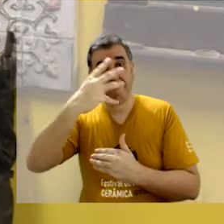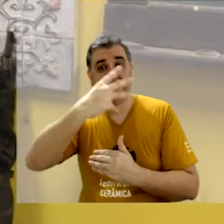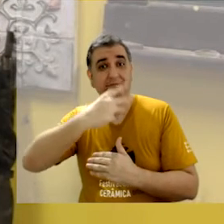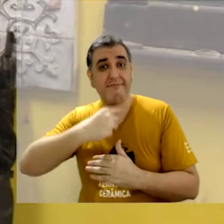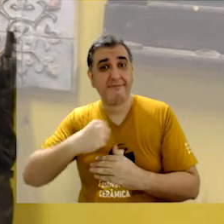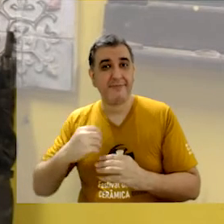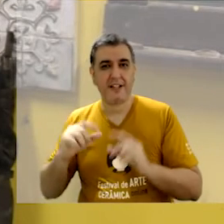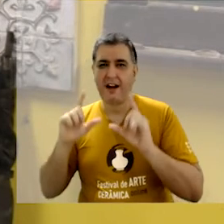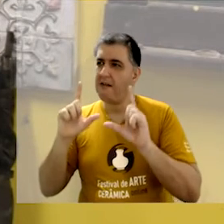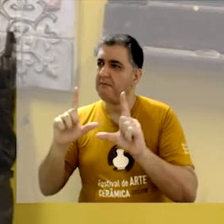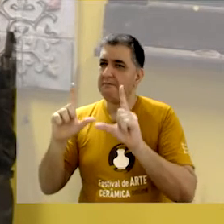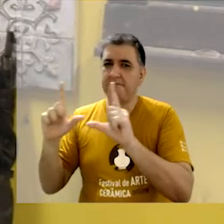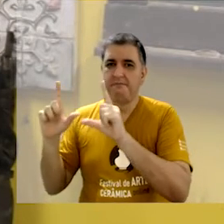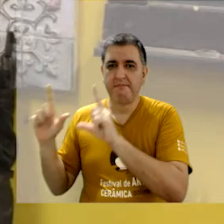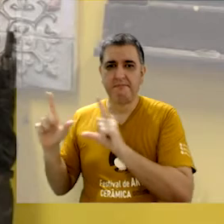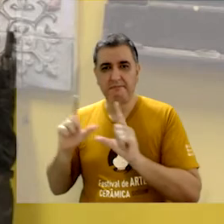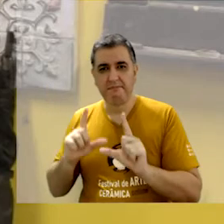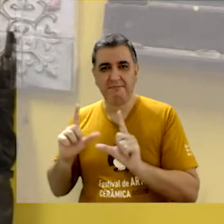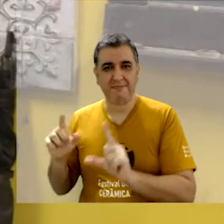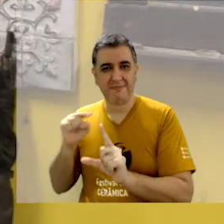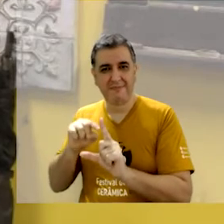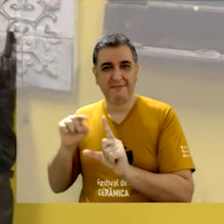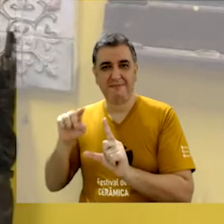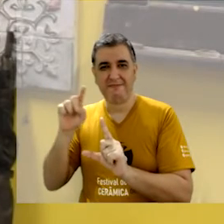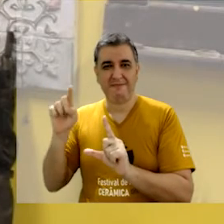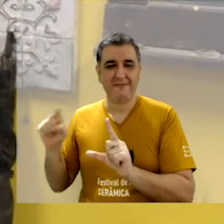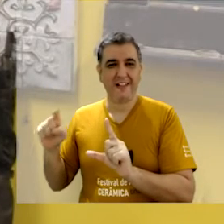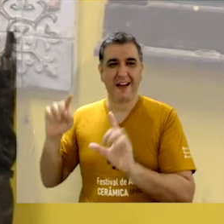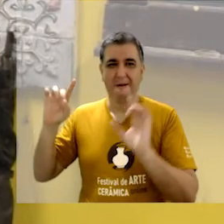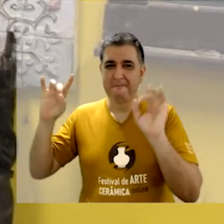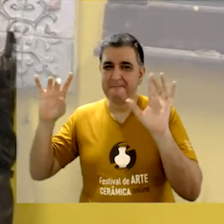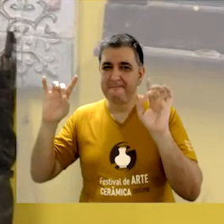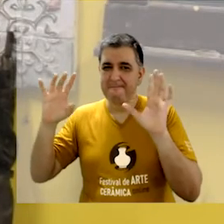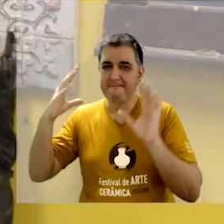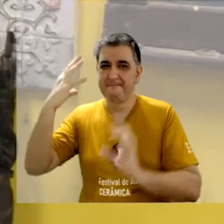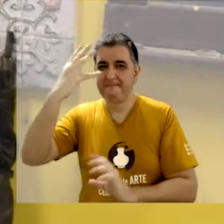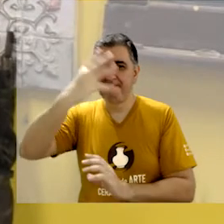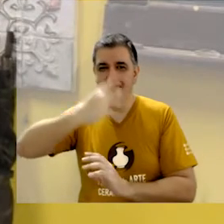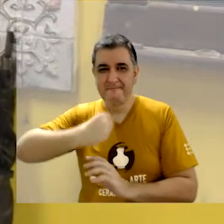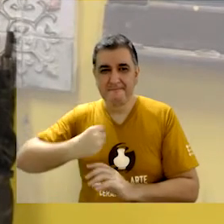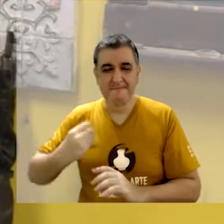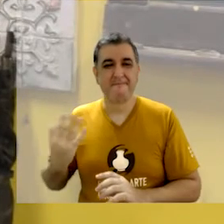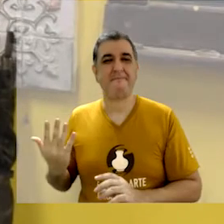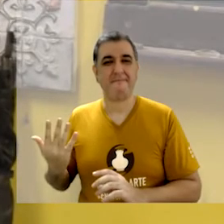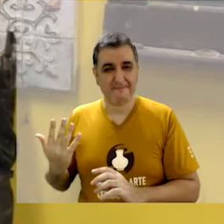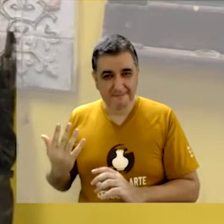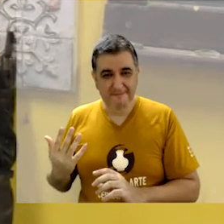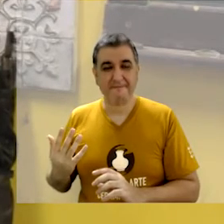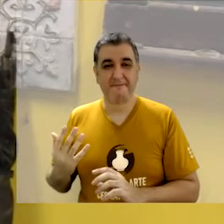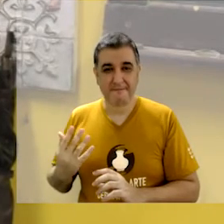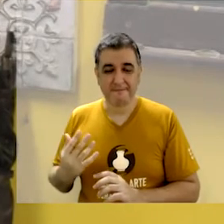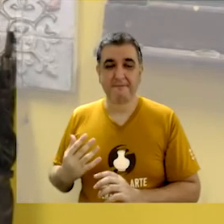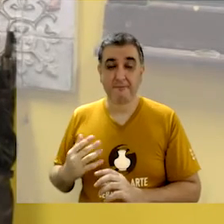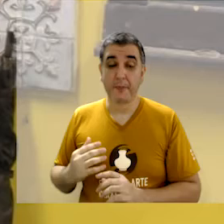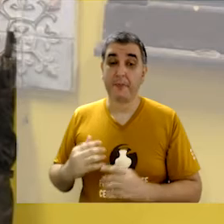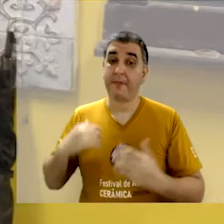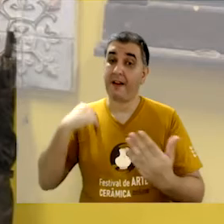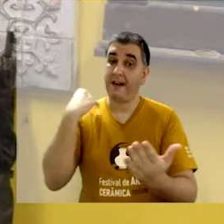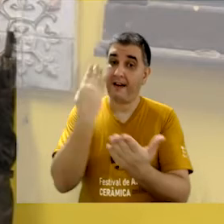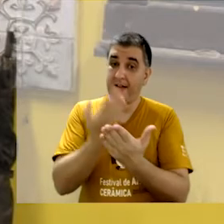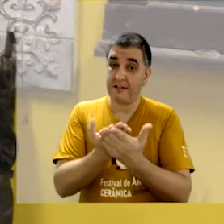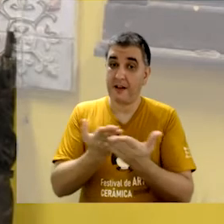dos azulejos, inclusive a Dora Alcântara que escreve, né, sobre esses azulejos. Então, esses azulejos da Klabin e